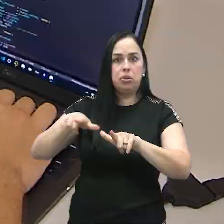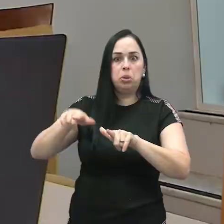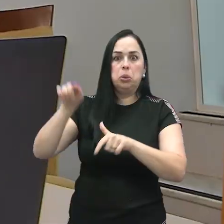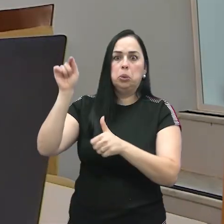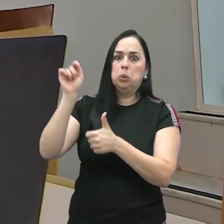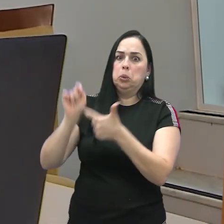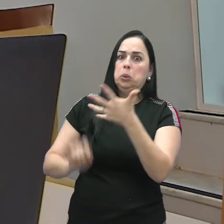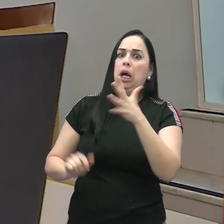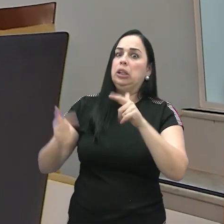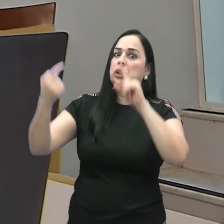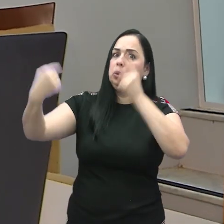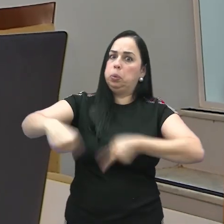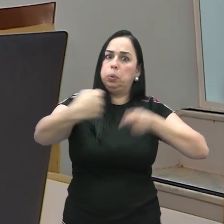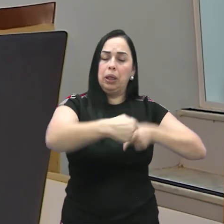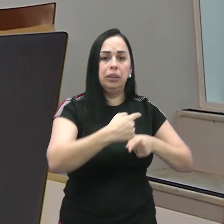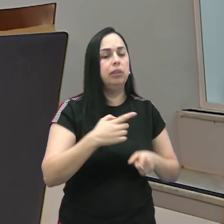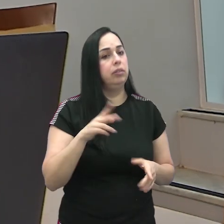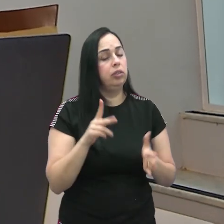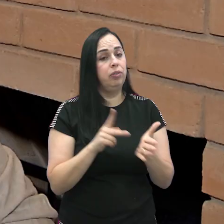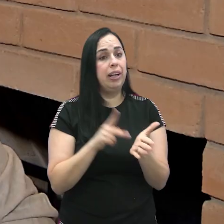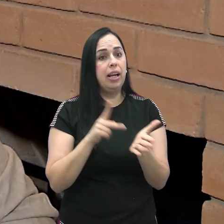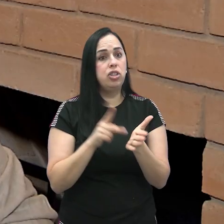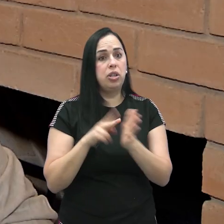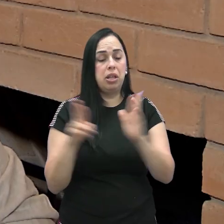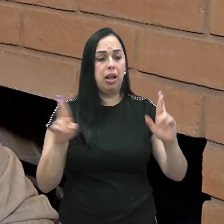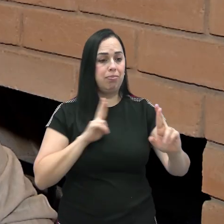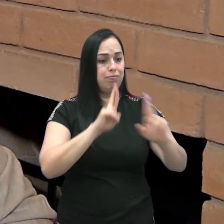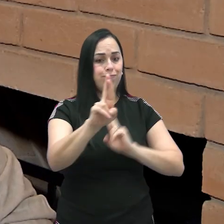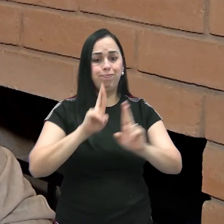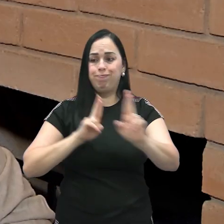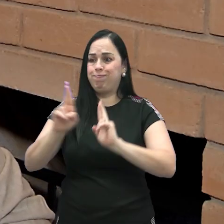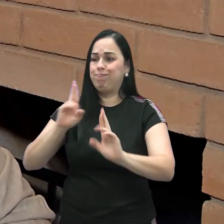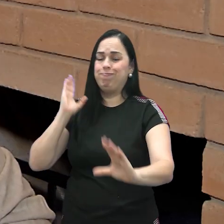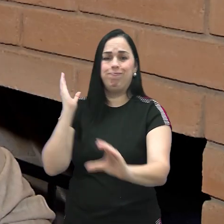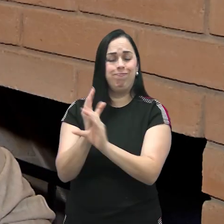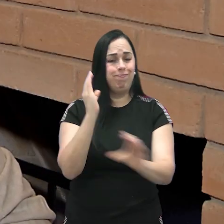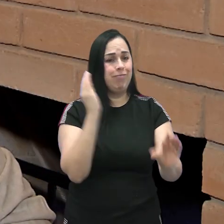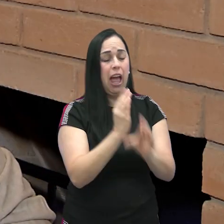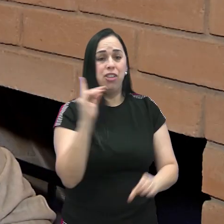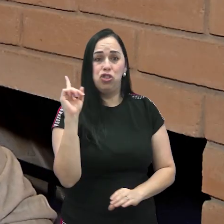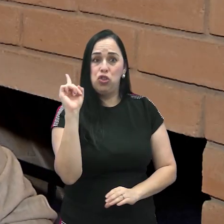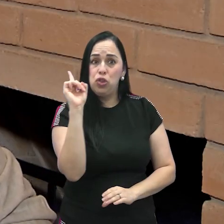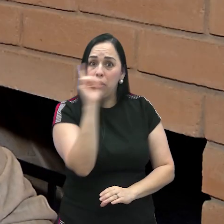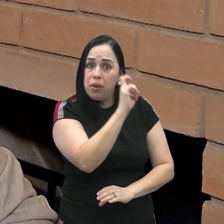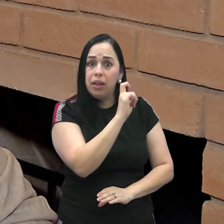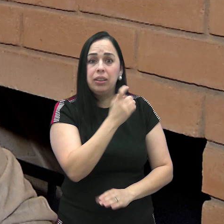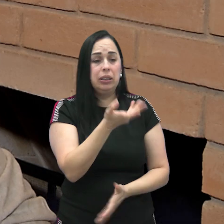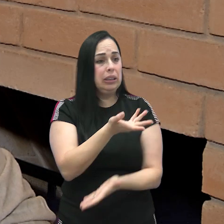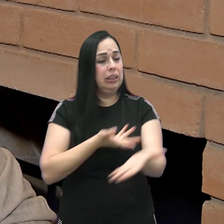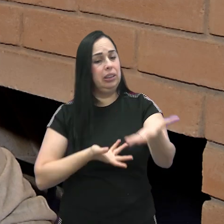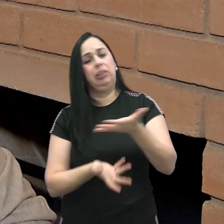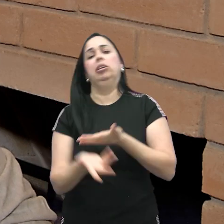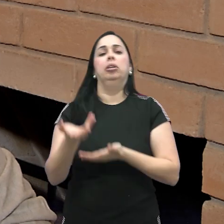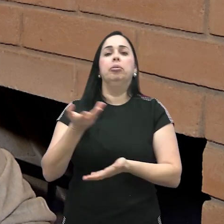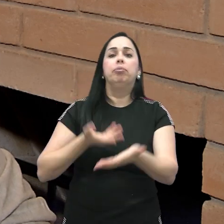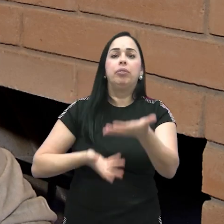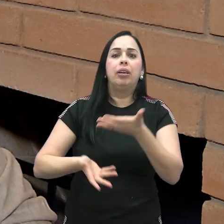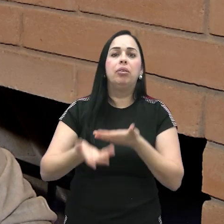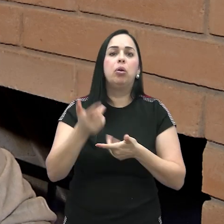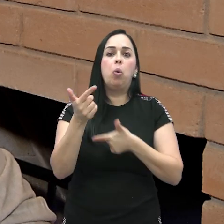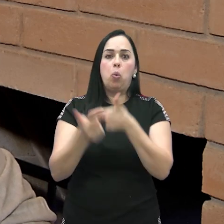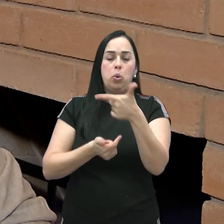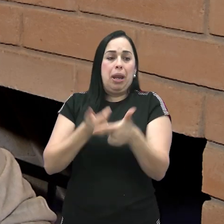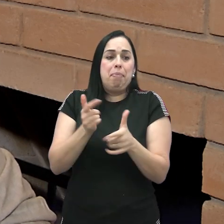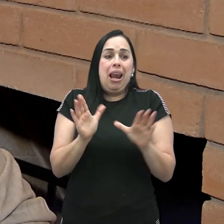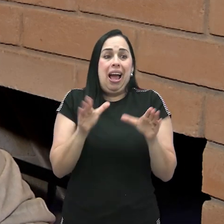de trabalho era cheia de desafios. Uma dificuldade do relacionamento interpessoal, acho que é o principal, em me relacionar com